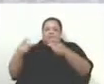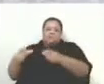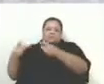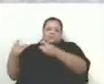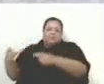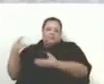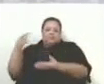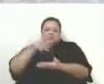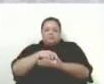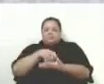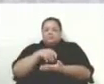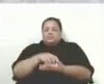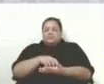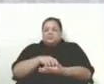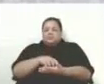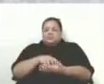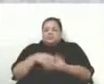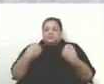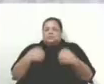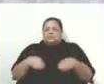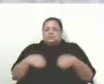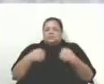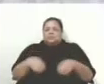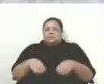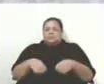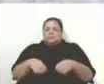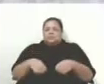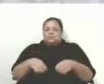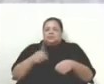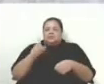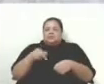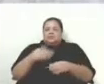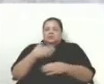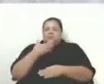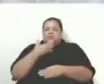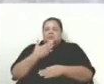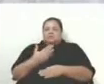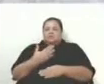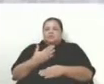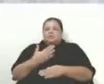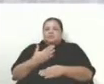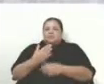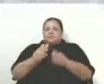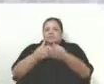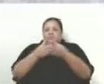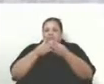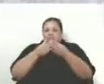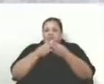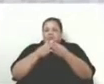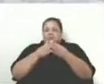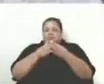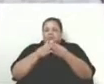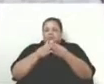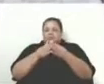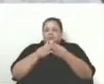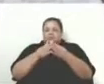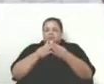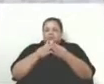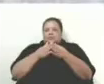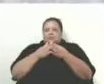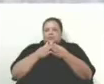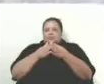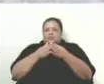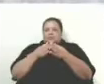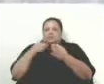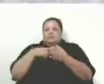cidade e que ela precisa, e é essa a solicitação, a clemência que esses moradores, que inclusive estão com